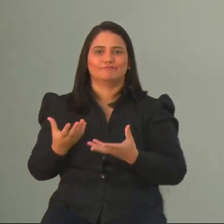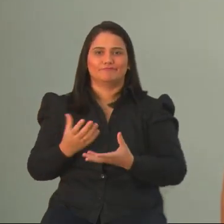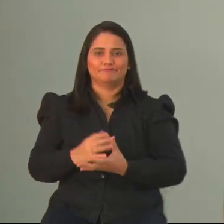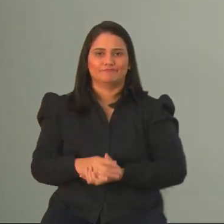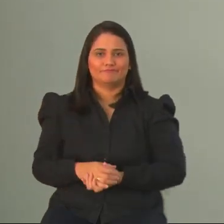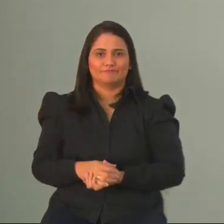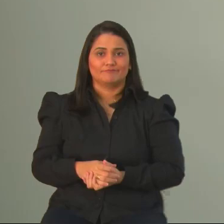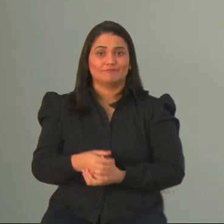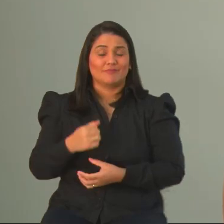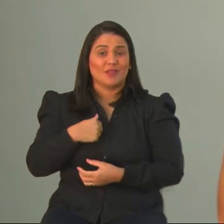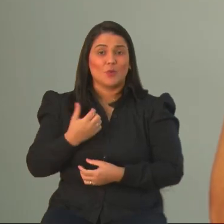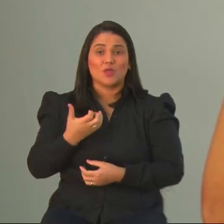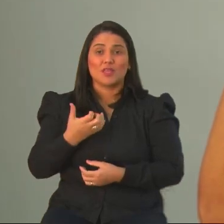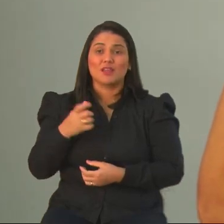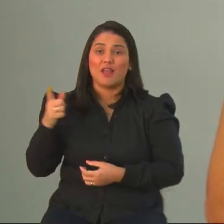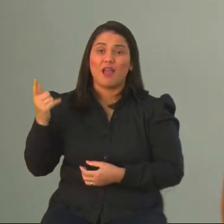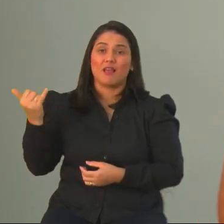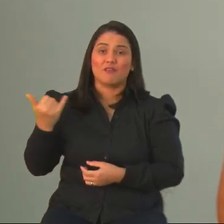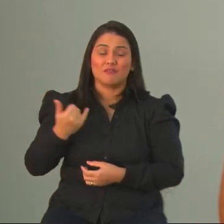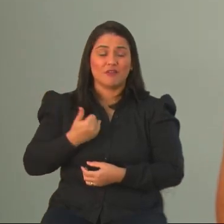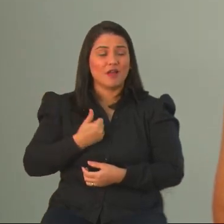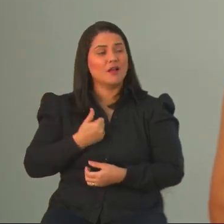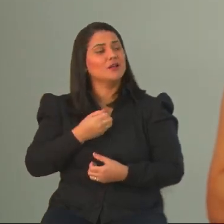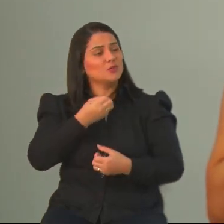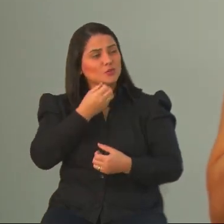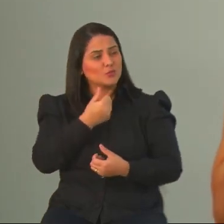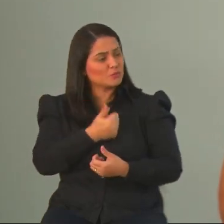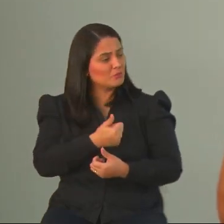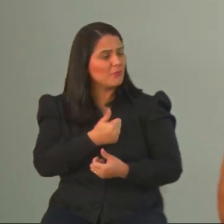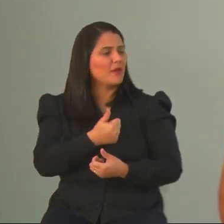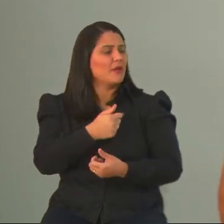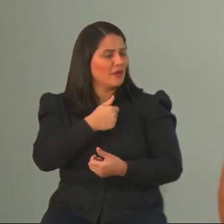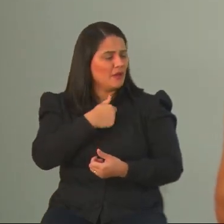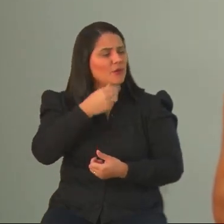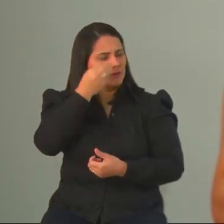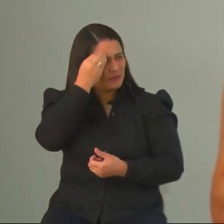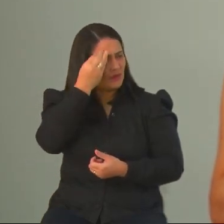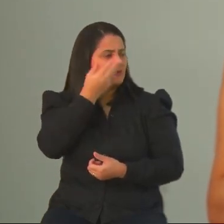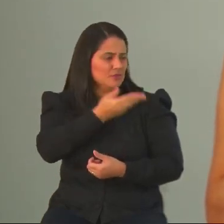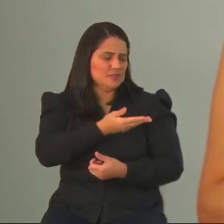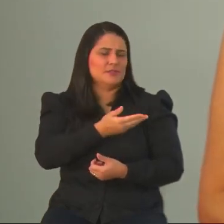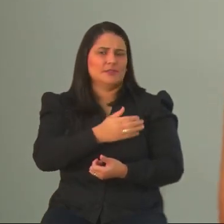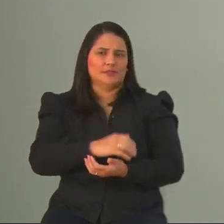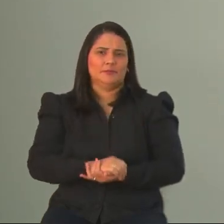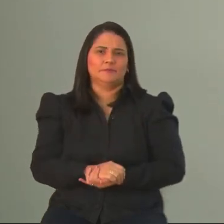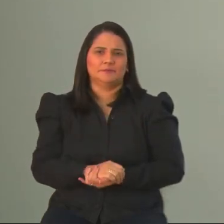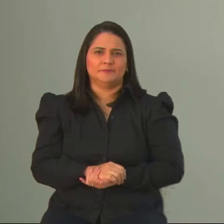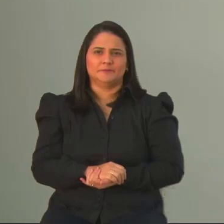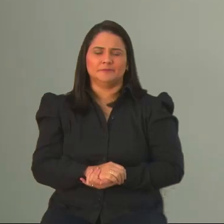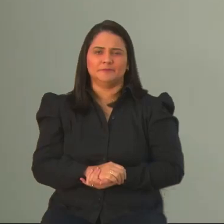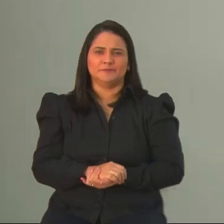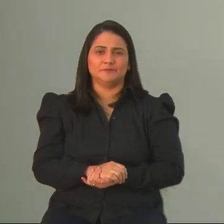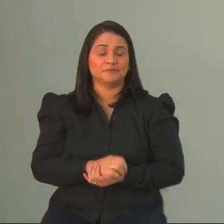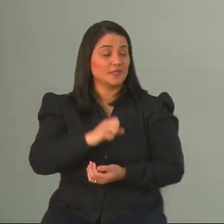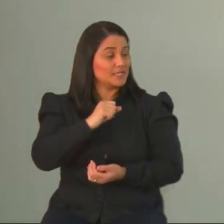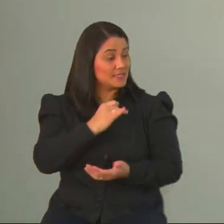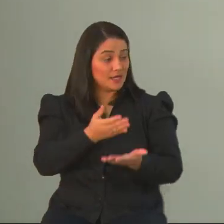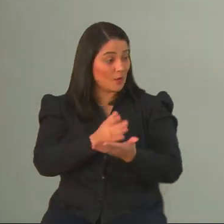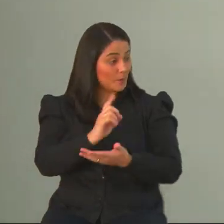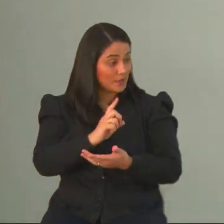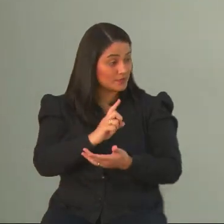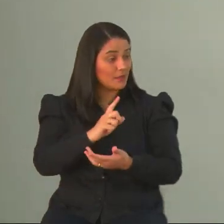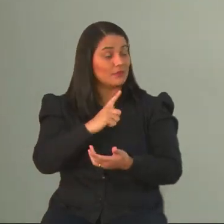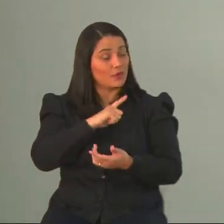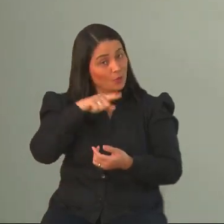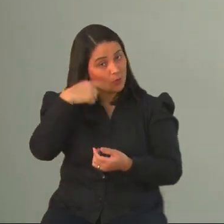Eu só queria que ela dissesse, tá tudo bem, eu te entendo. Se não passar esse ano, tem outro ano,